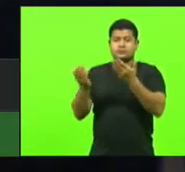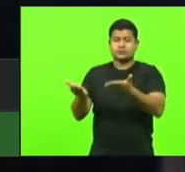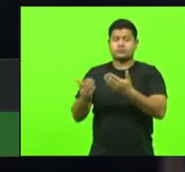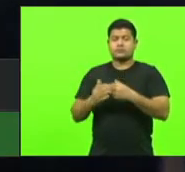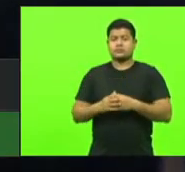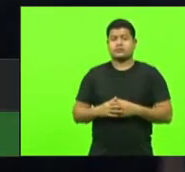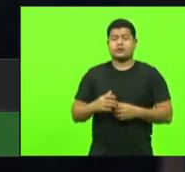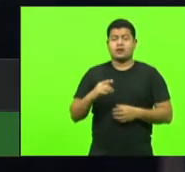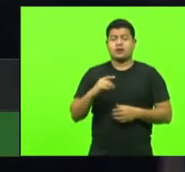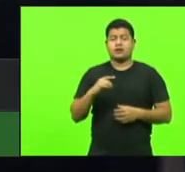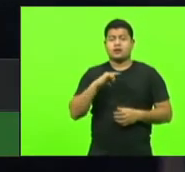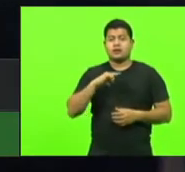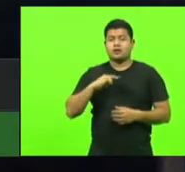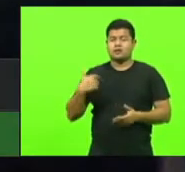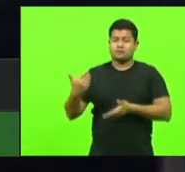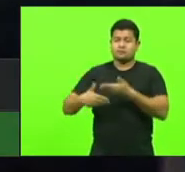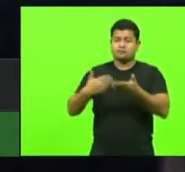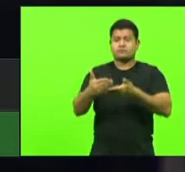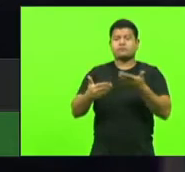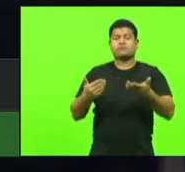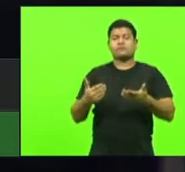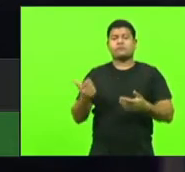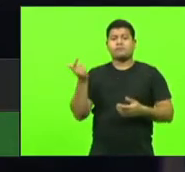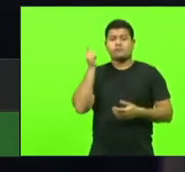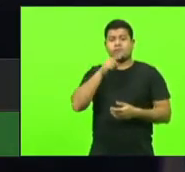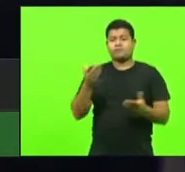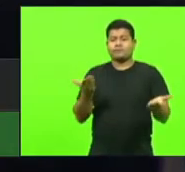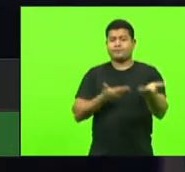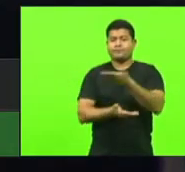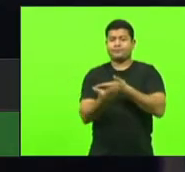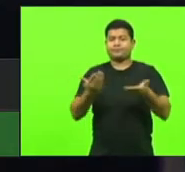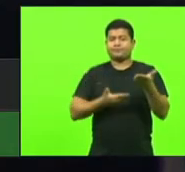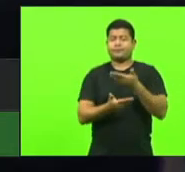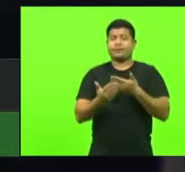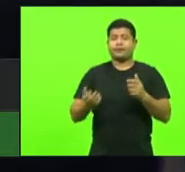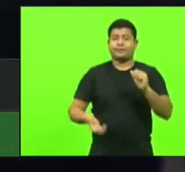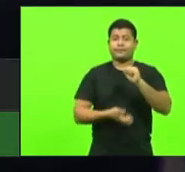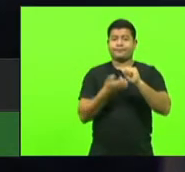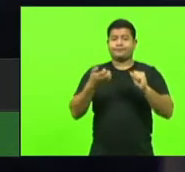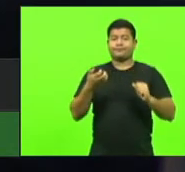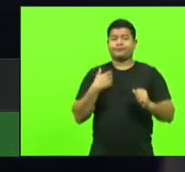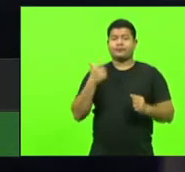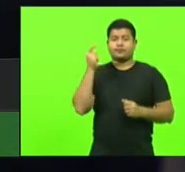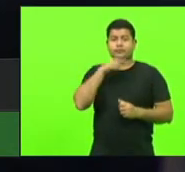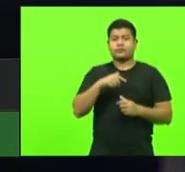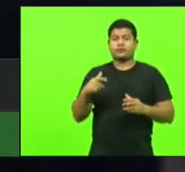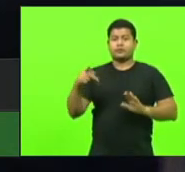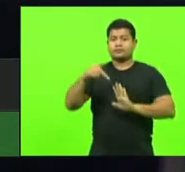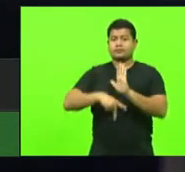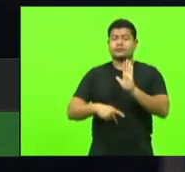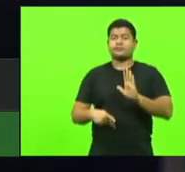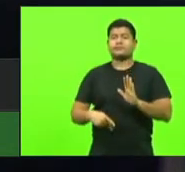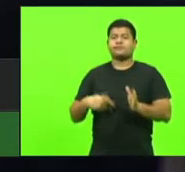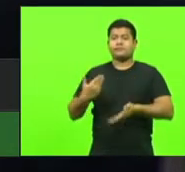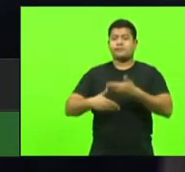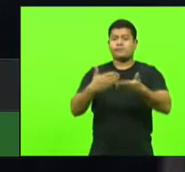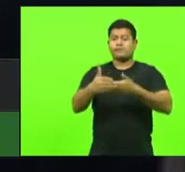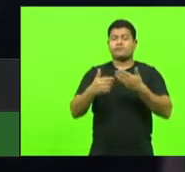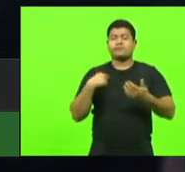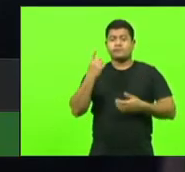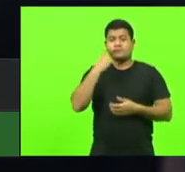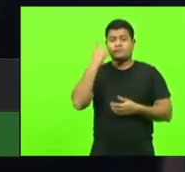todos os trâmites burocráticos para que a gente pudesse ter esse projeto na Casa de Tramitação, e os deputados,